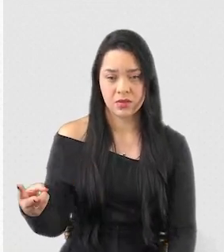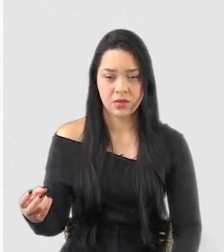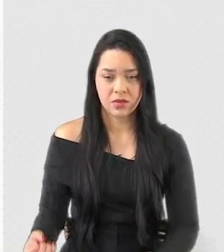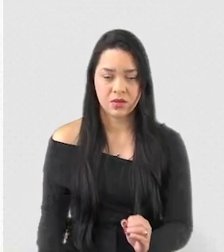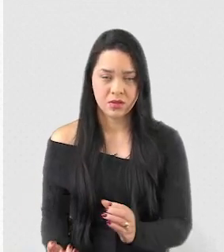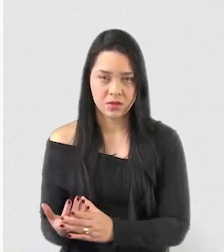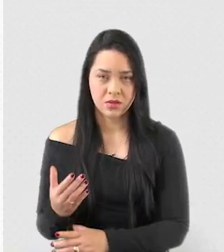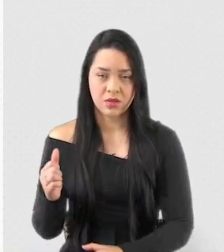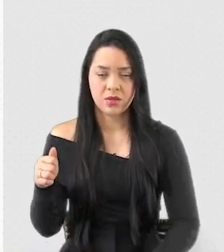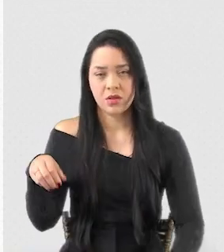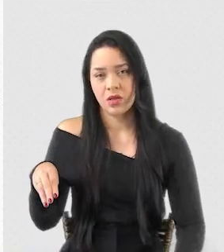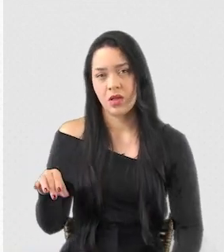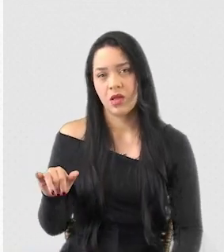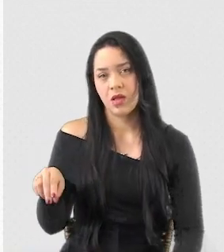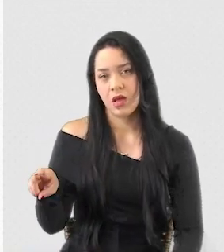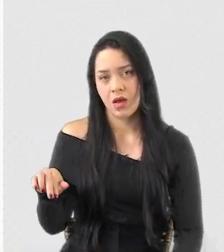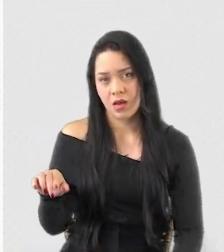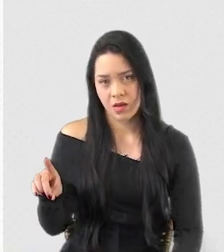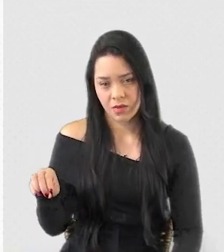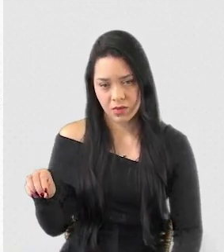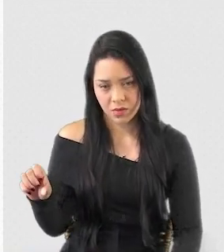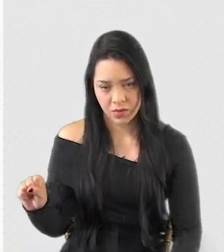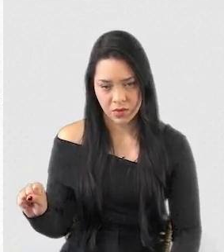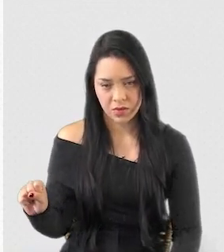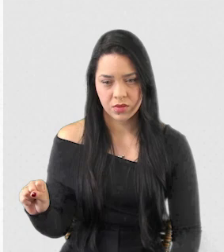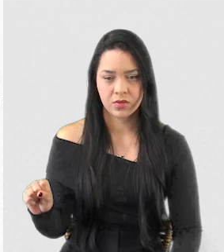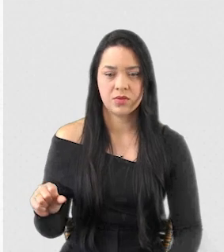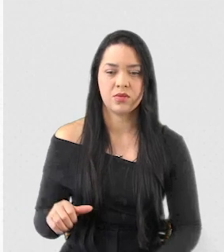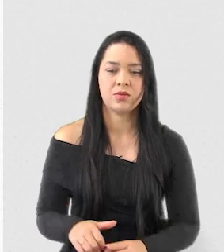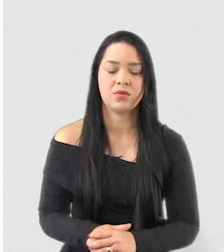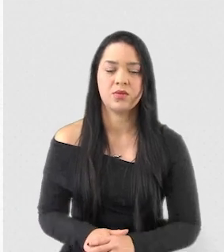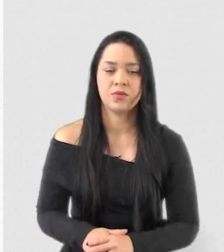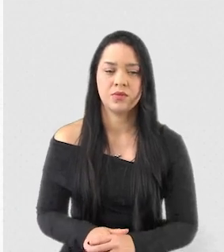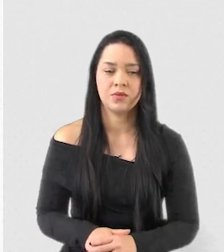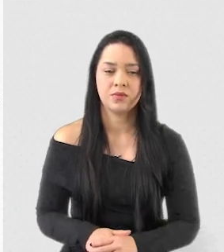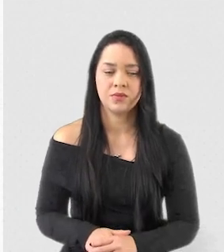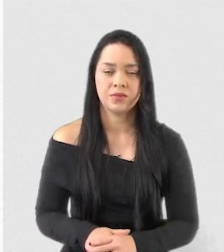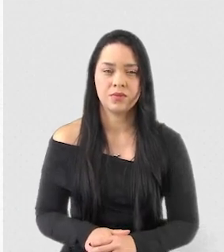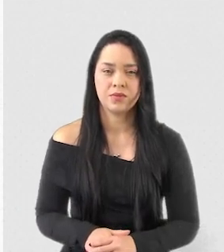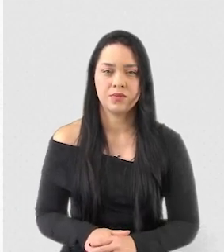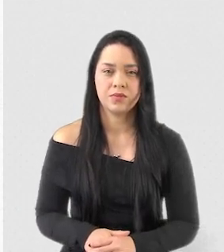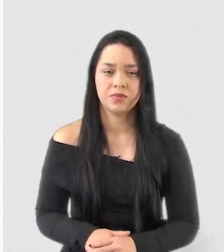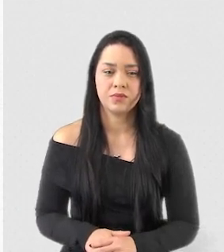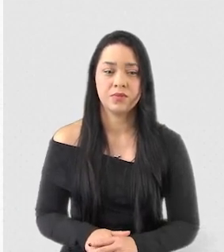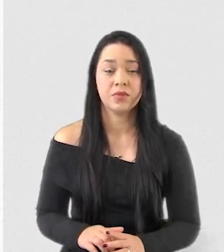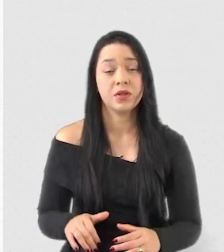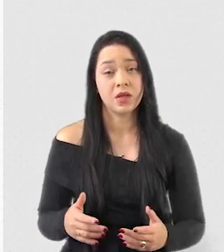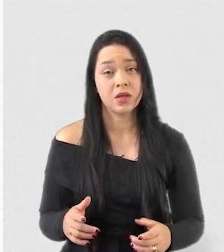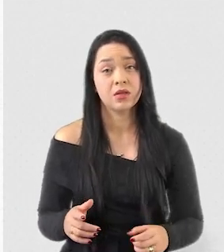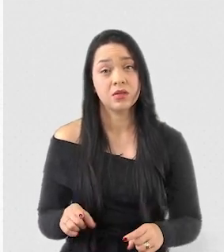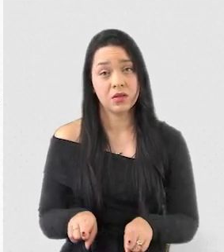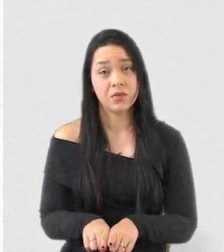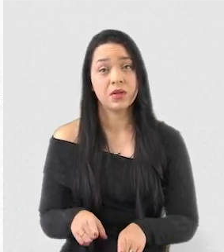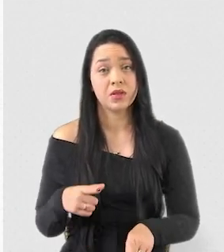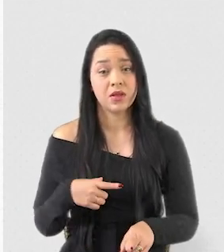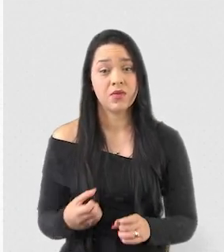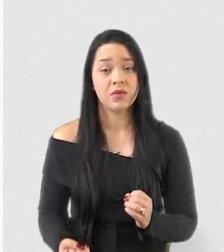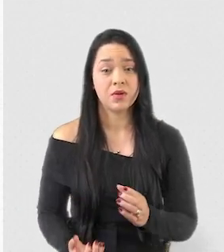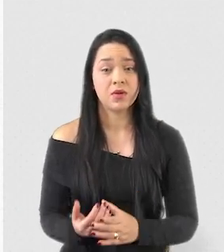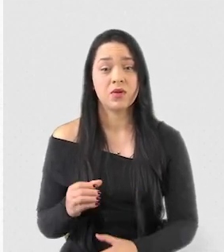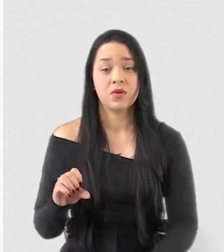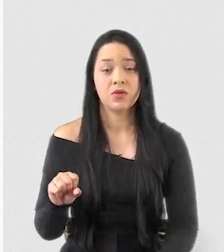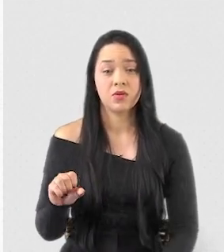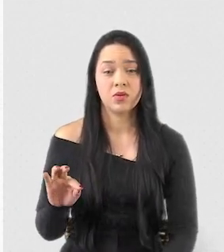de aminoácidos, de polipeptídeos, a formação de proteínas, tá? E a gente também tem a formação dos